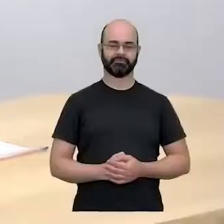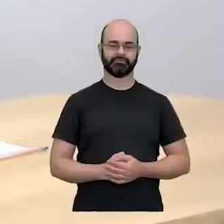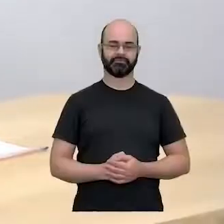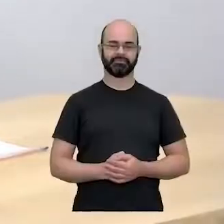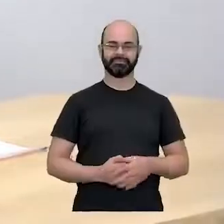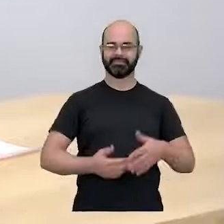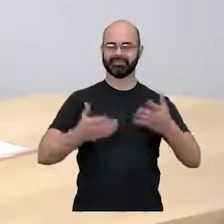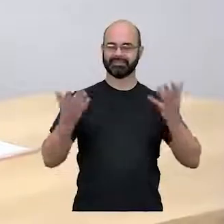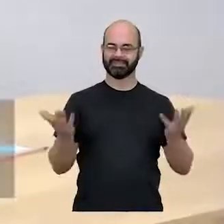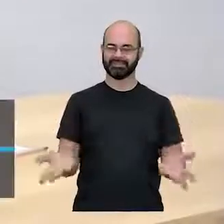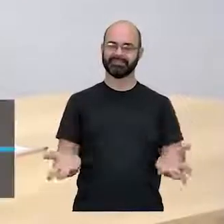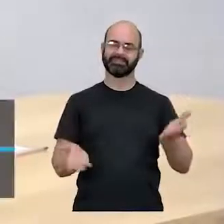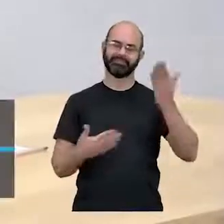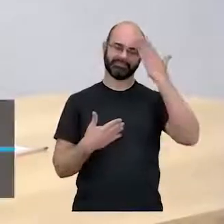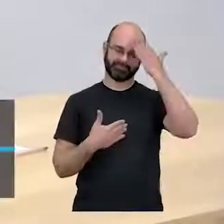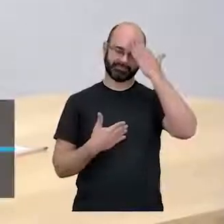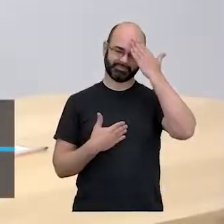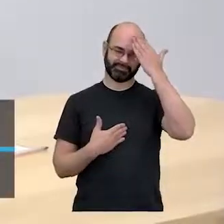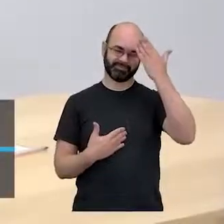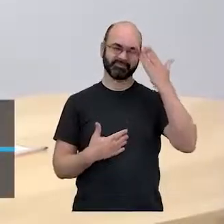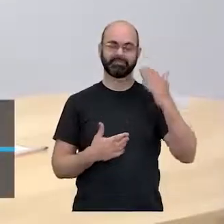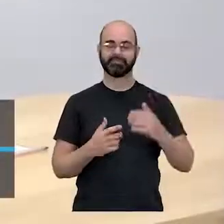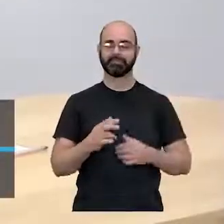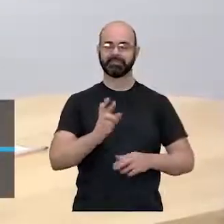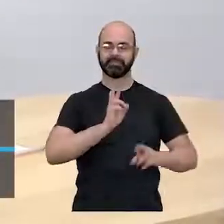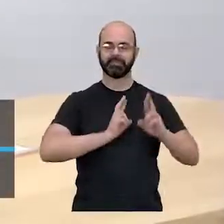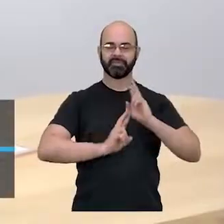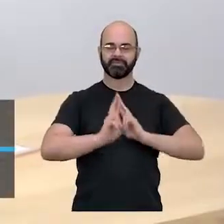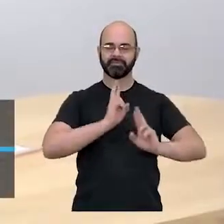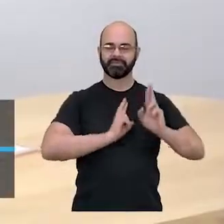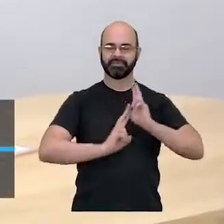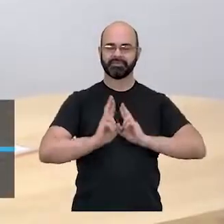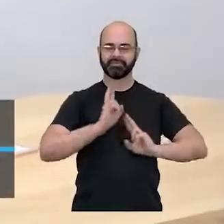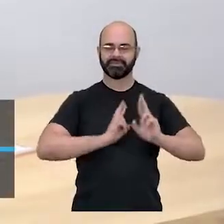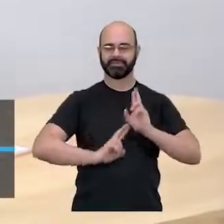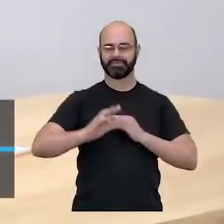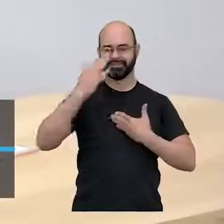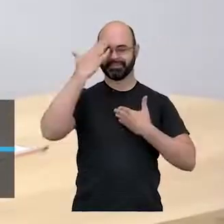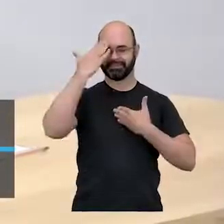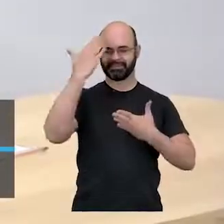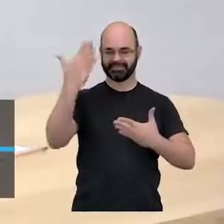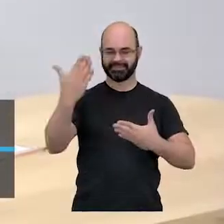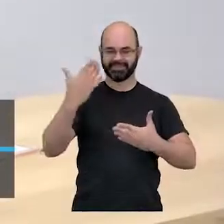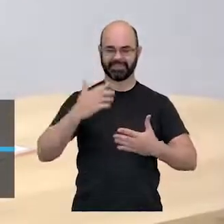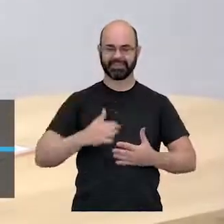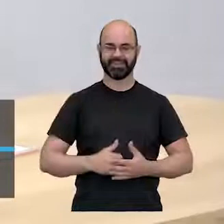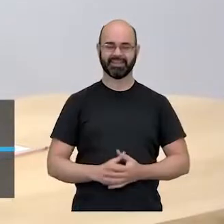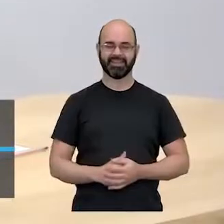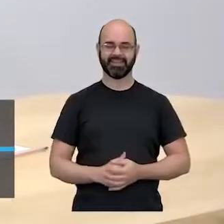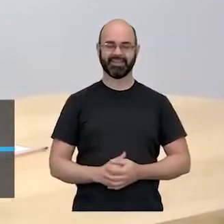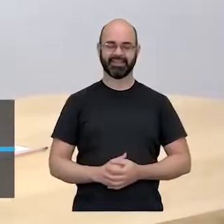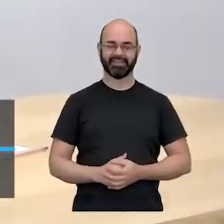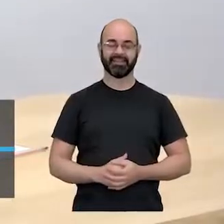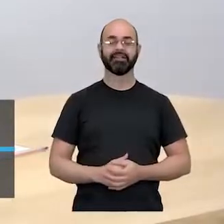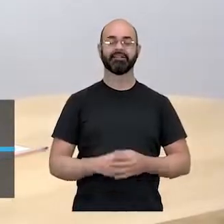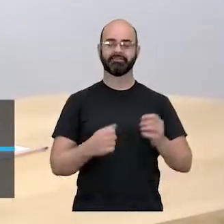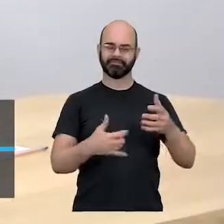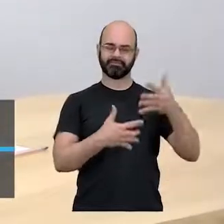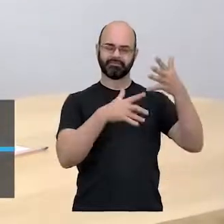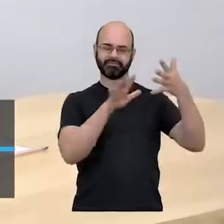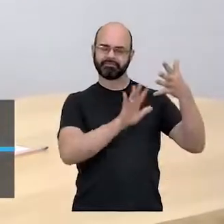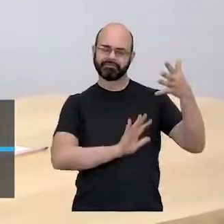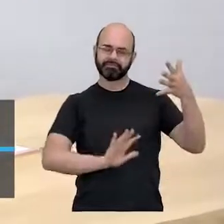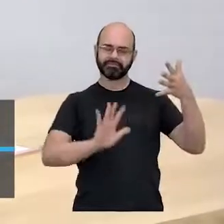Então, agradecemos aí todas as respostas que chegaram e é interessante que a maioria falou dentro do mesmo sentido. A